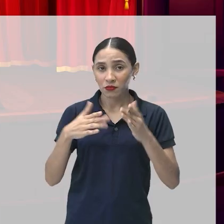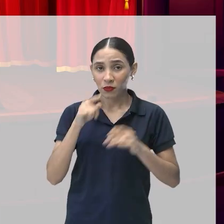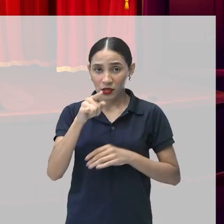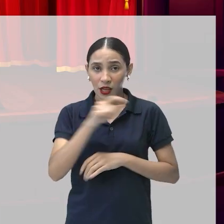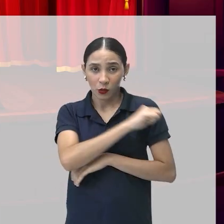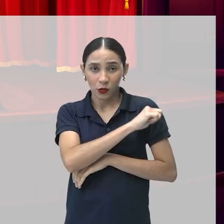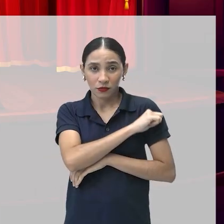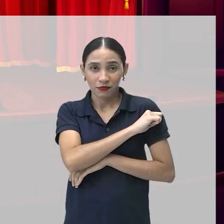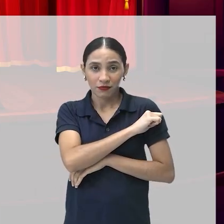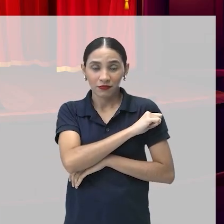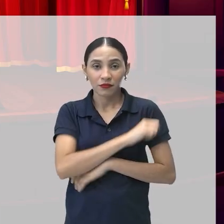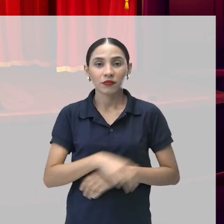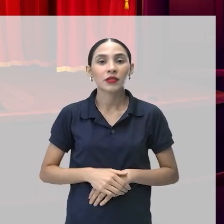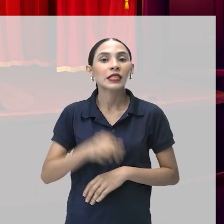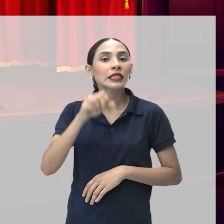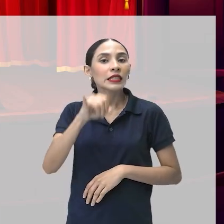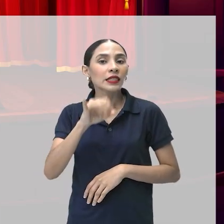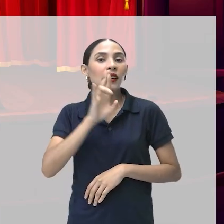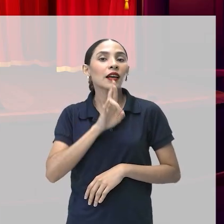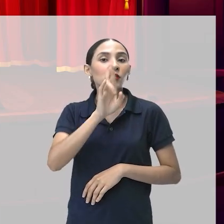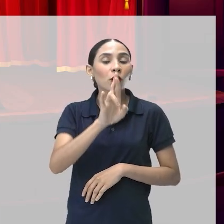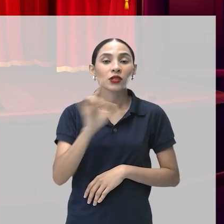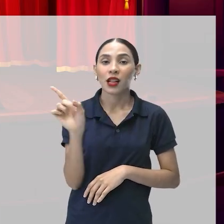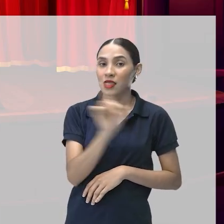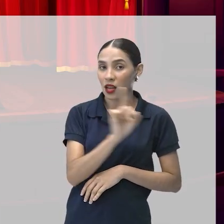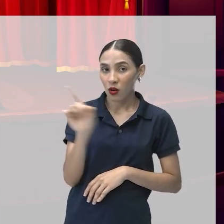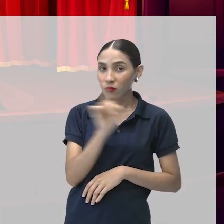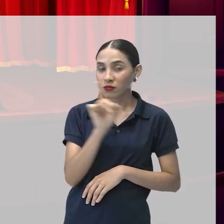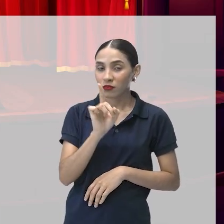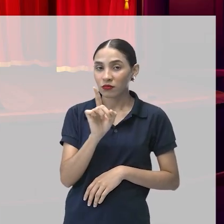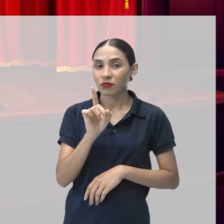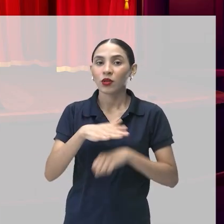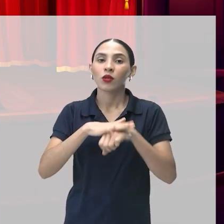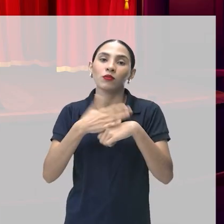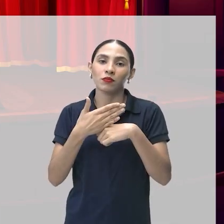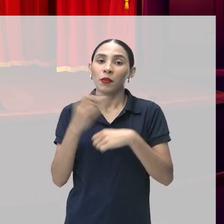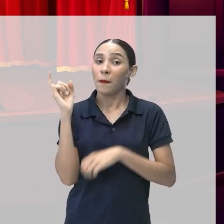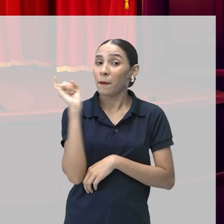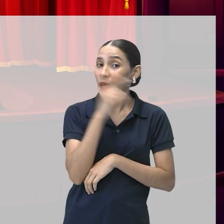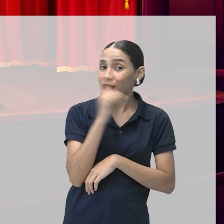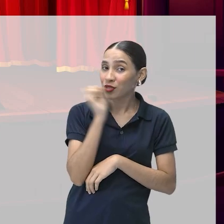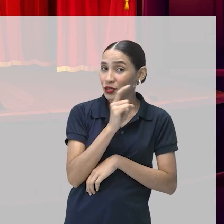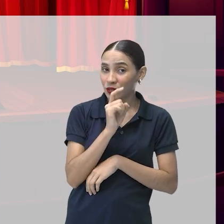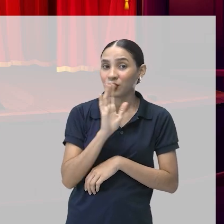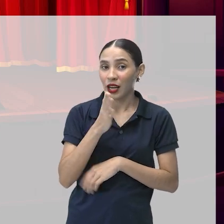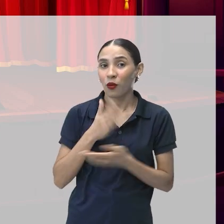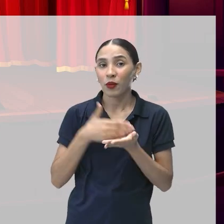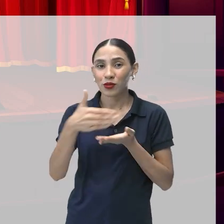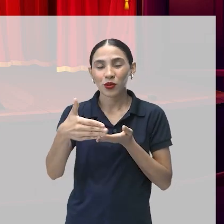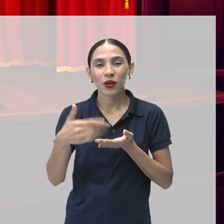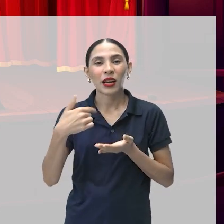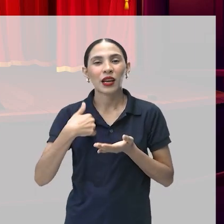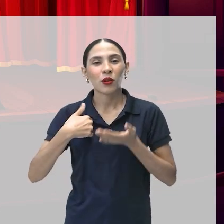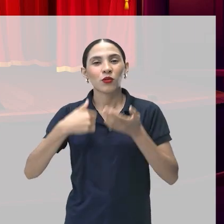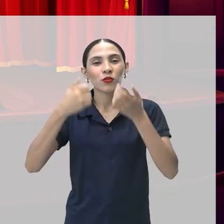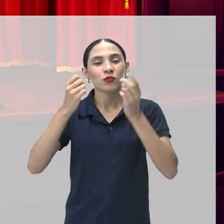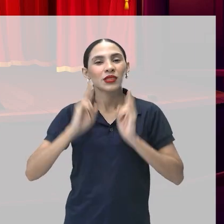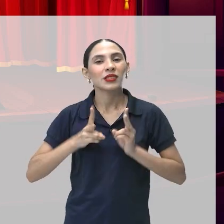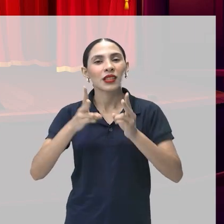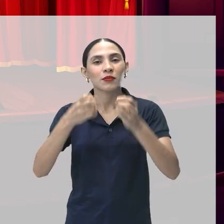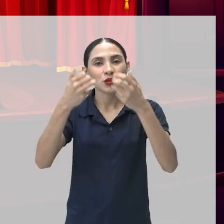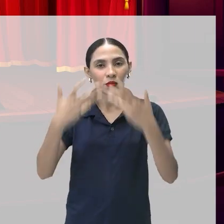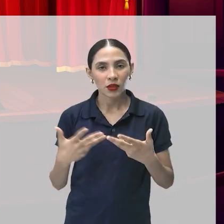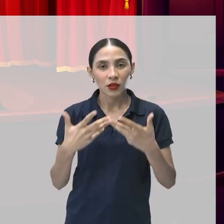Alguém? Se a resposta for não, já começaram a mentir. Eu sempre digo que o teatro ele